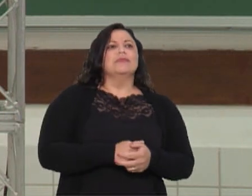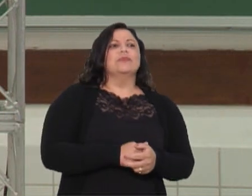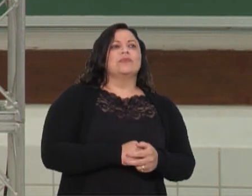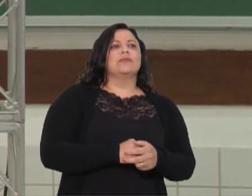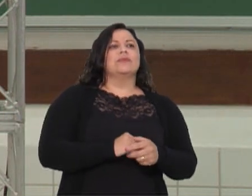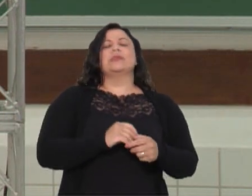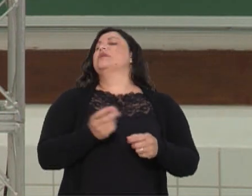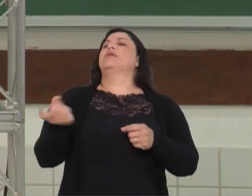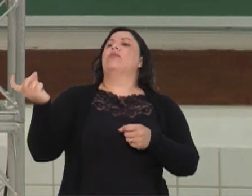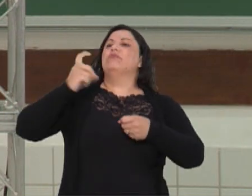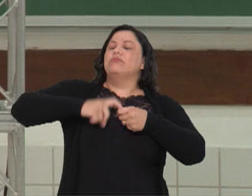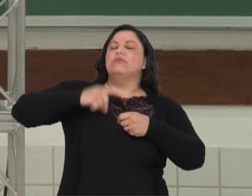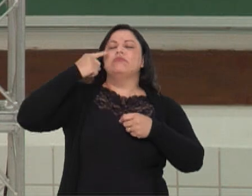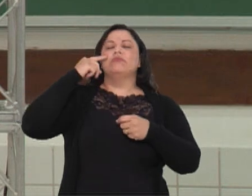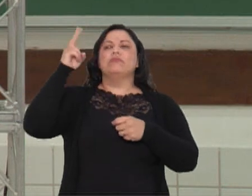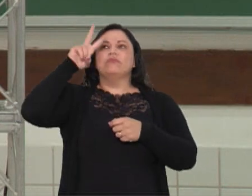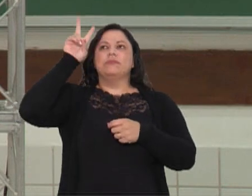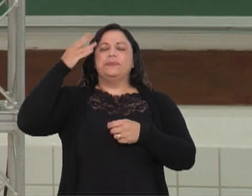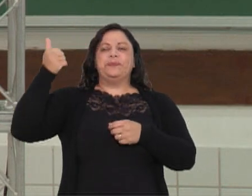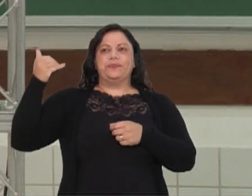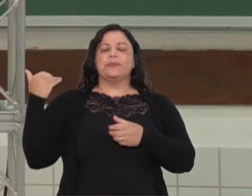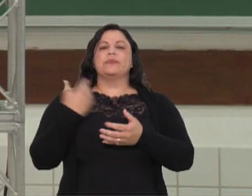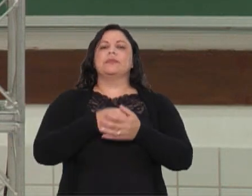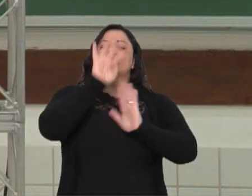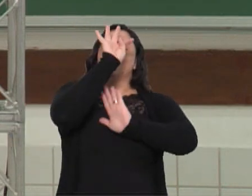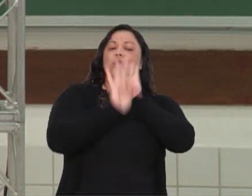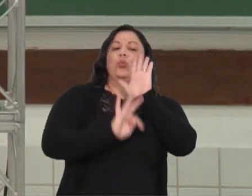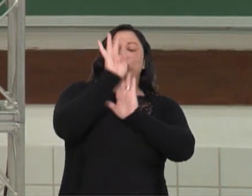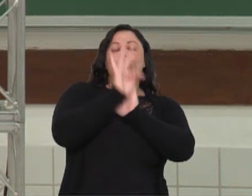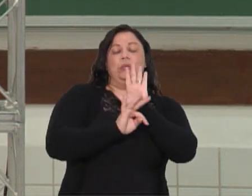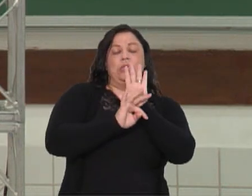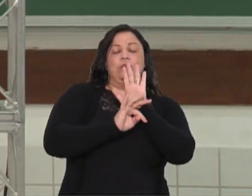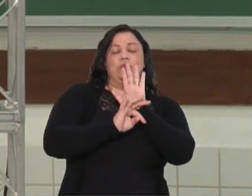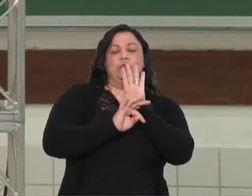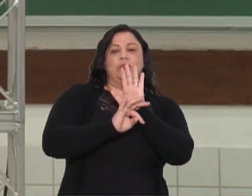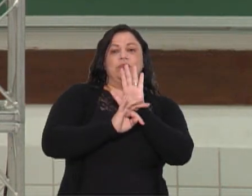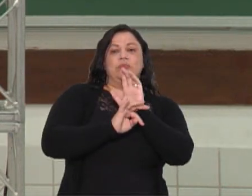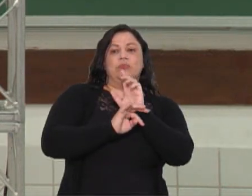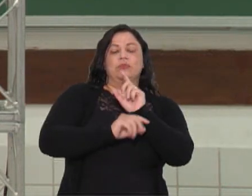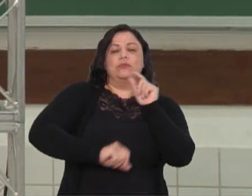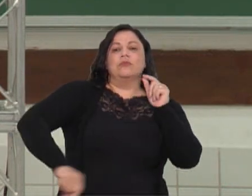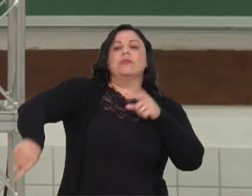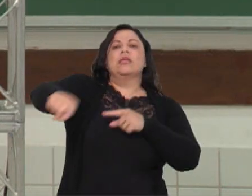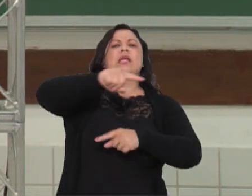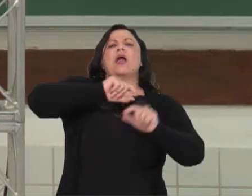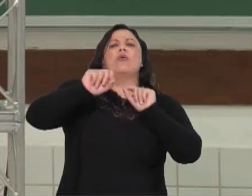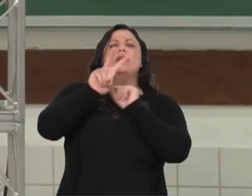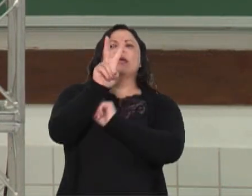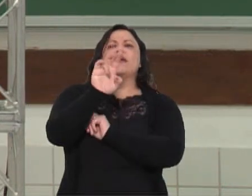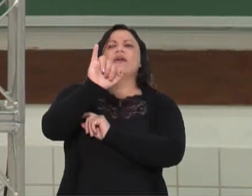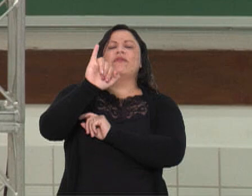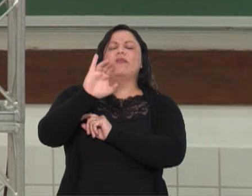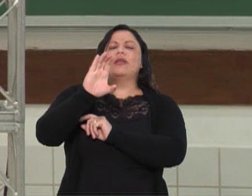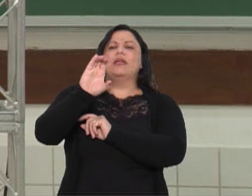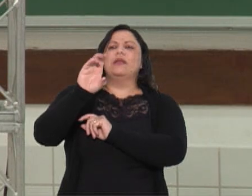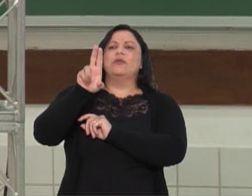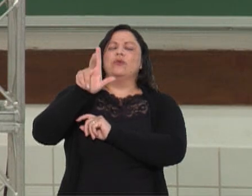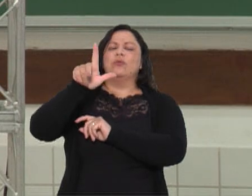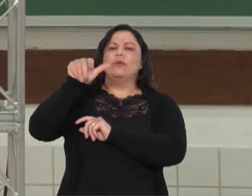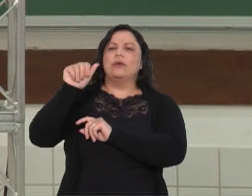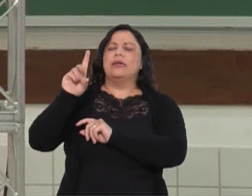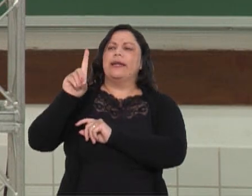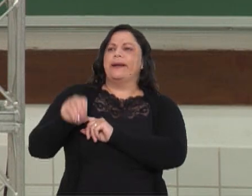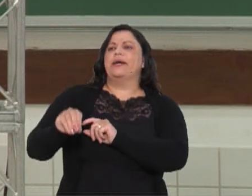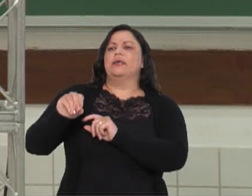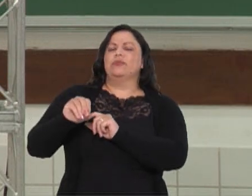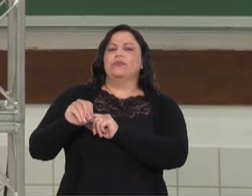vamos retomar essa informação? Esse texto ele é veiculado. Veiculado é onde ele é